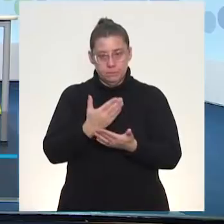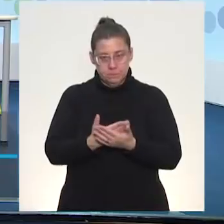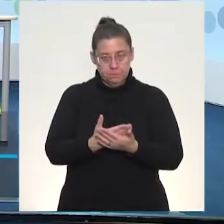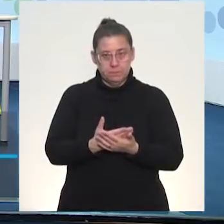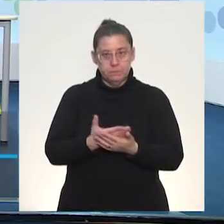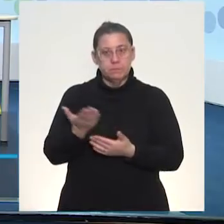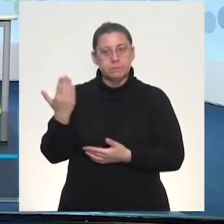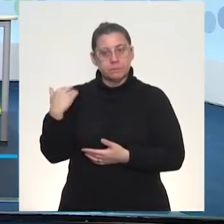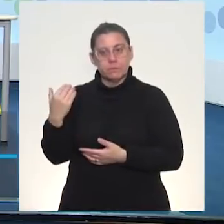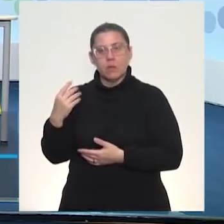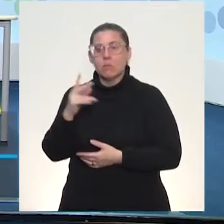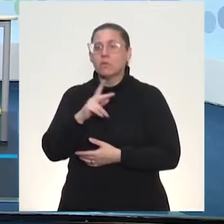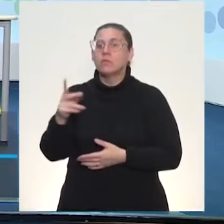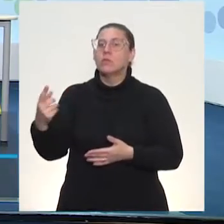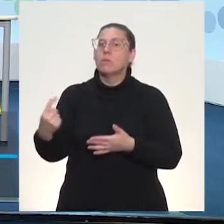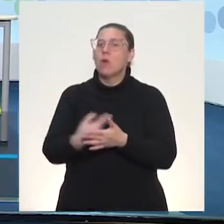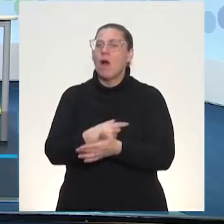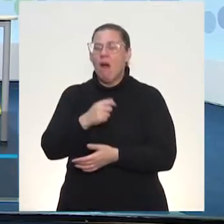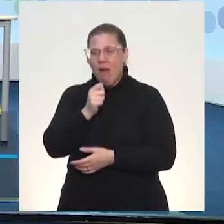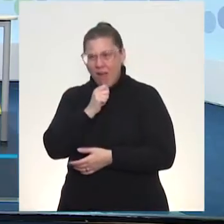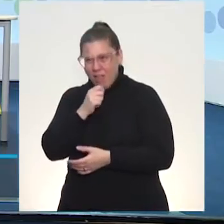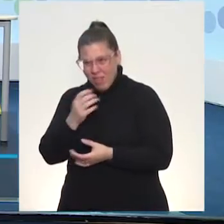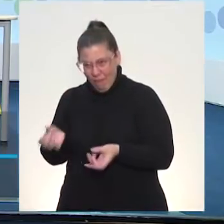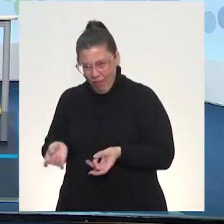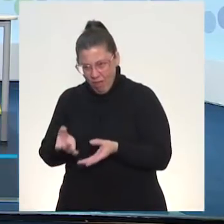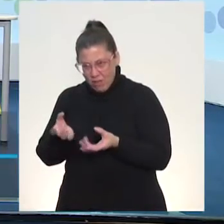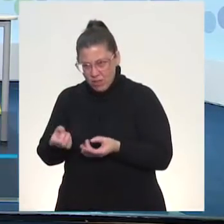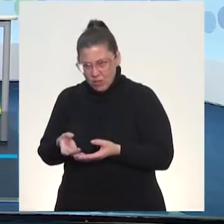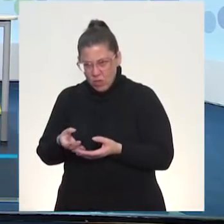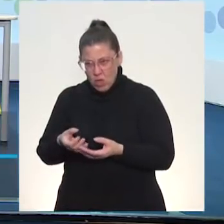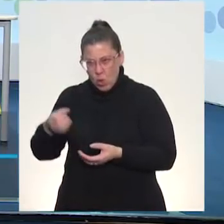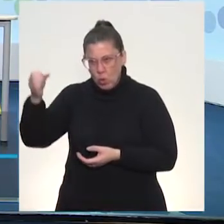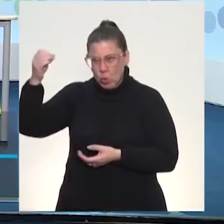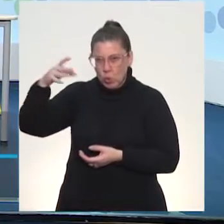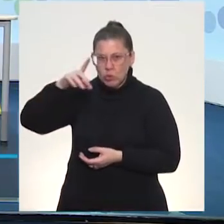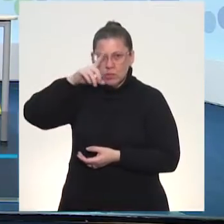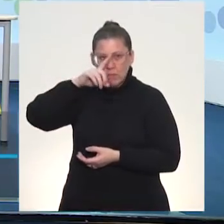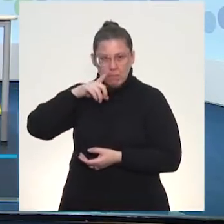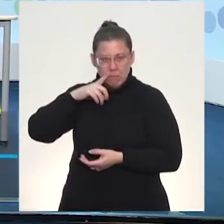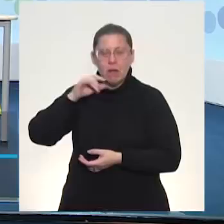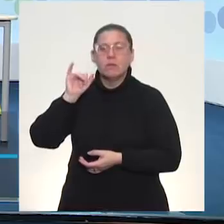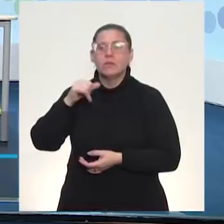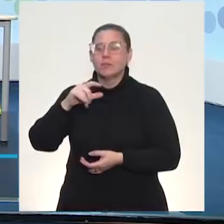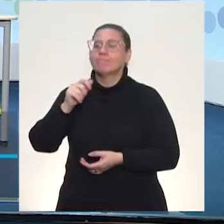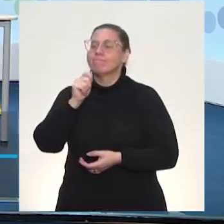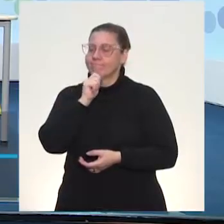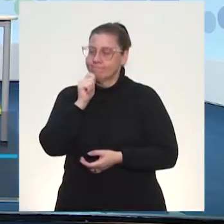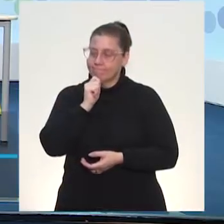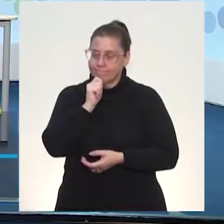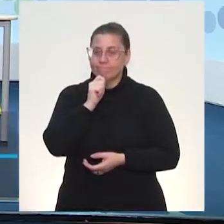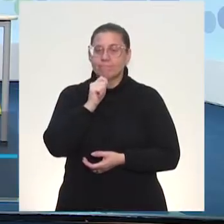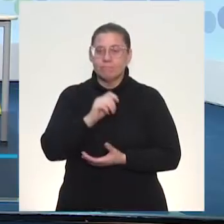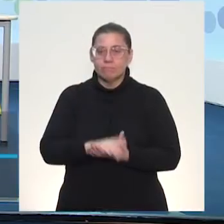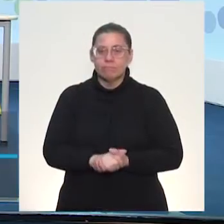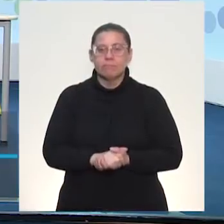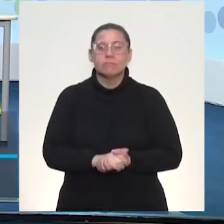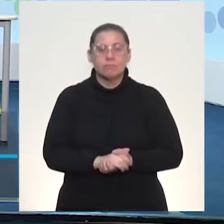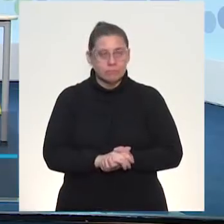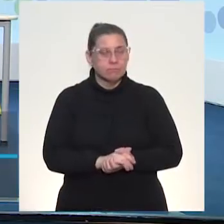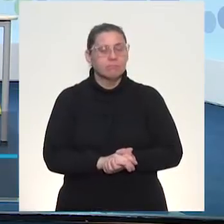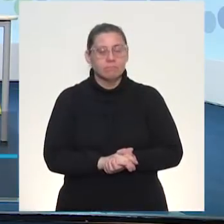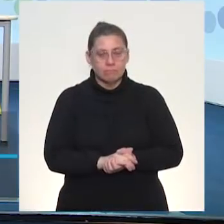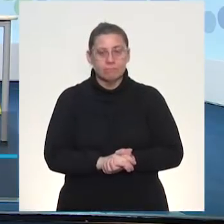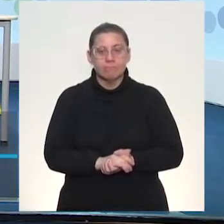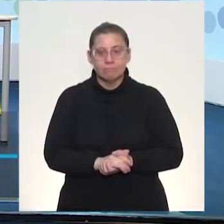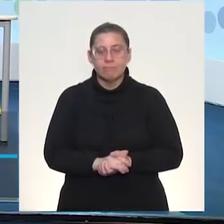uma professora que perguntou se ainda vendia lâmpadas incandescentes. Ainda assim, vende lâmpada incandescente. Bem menor quantidade